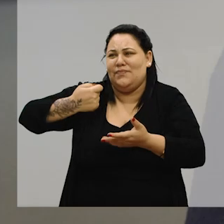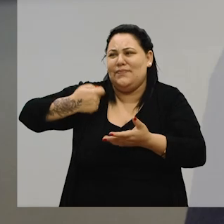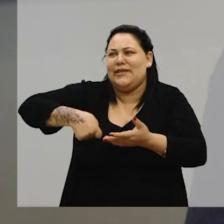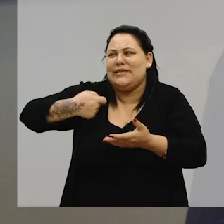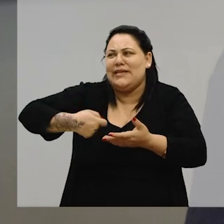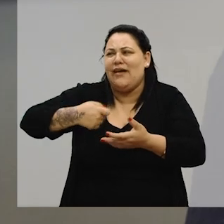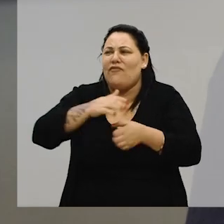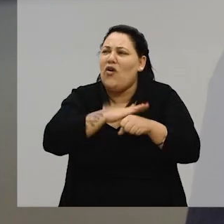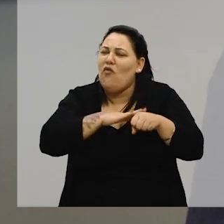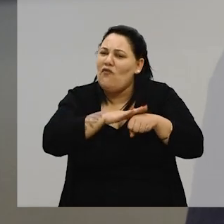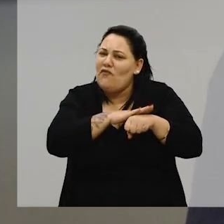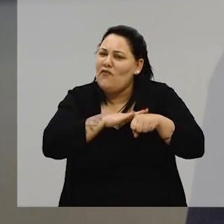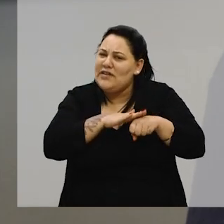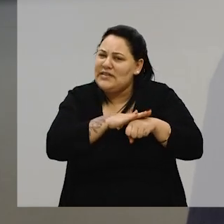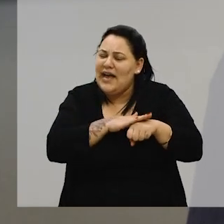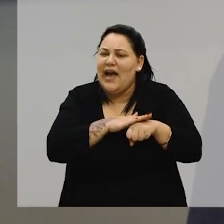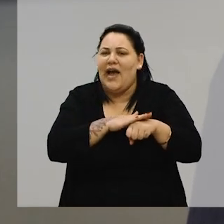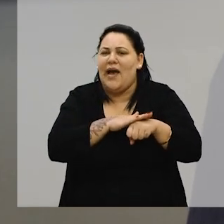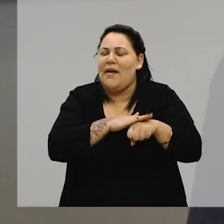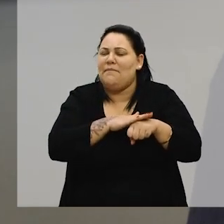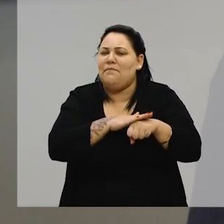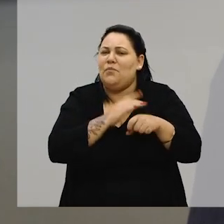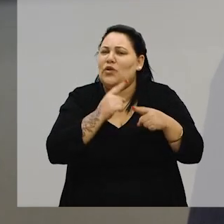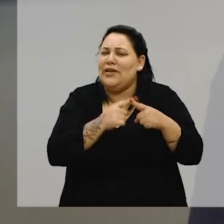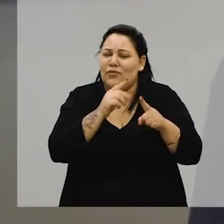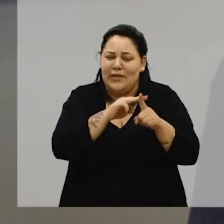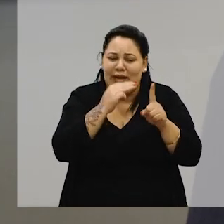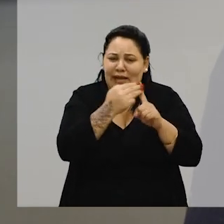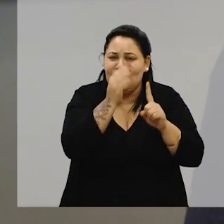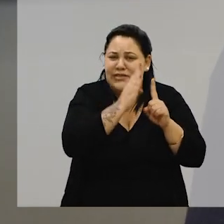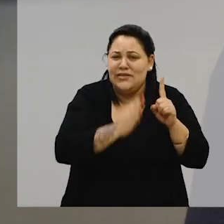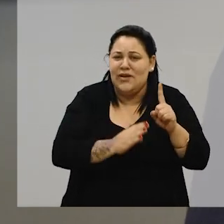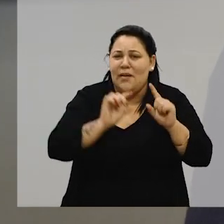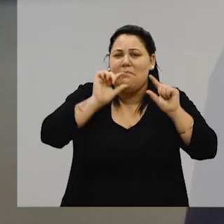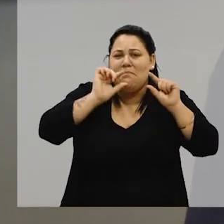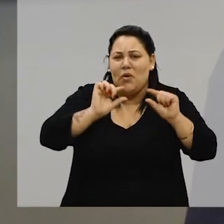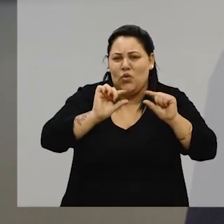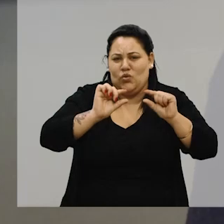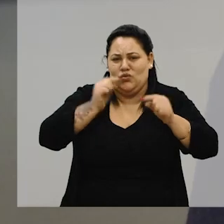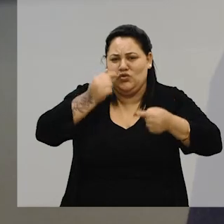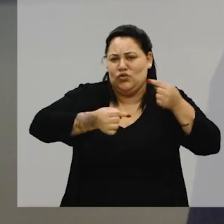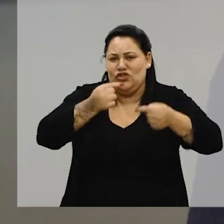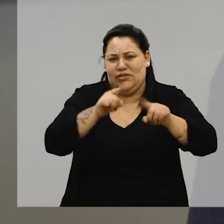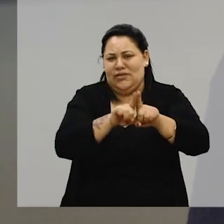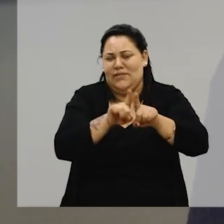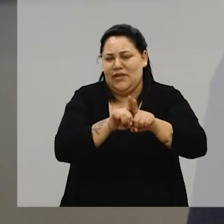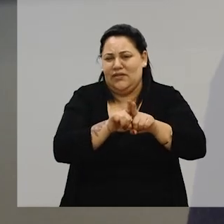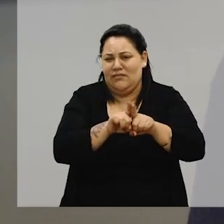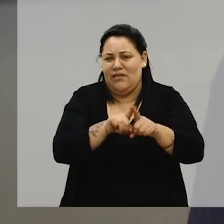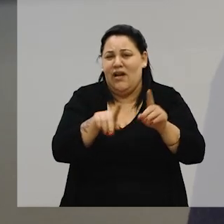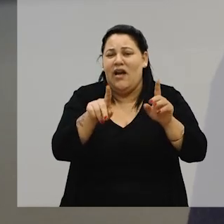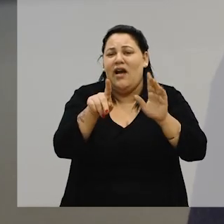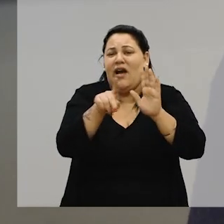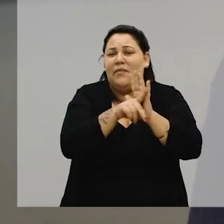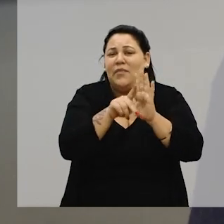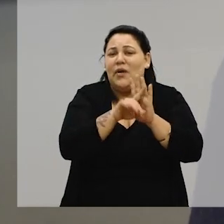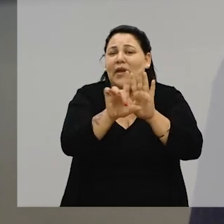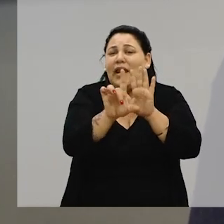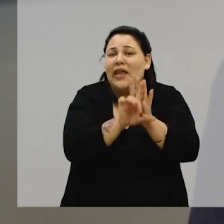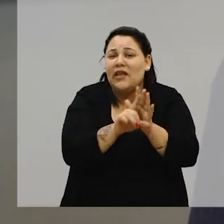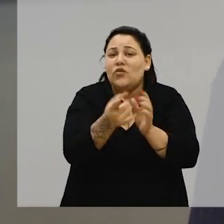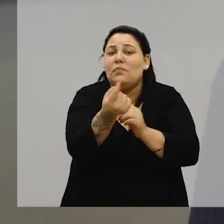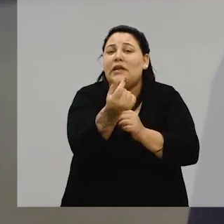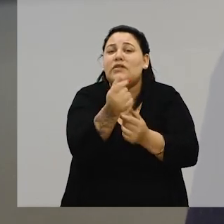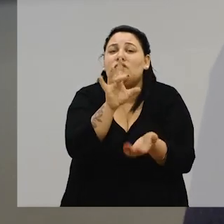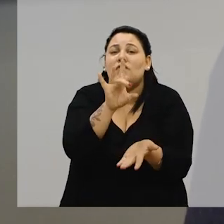se debater mais o mercado brasileiro. Ele é pouco debatido, né? A própria lei do preço fixo, né? Que é uma coisa que já está há